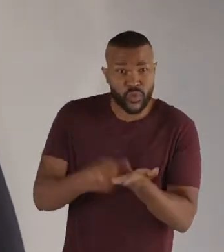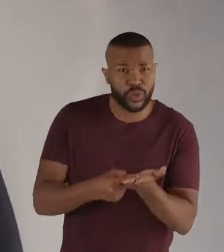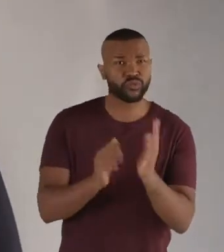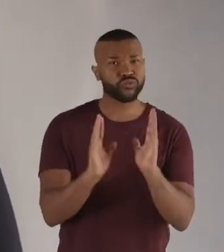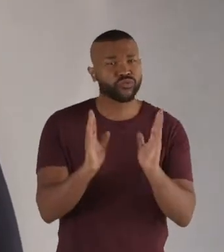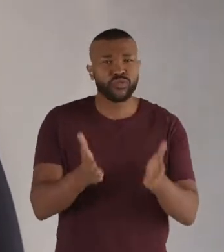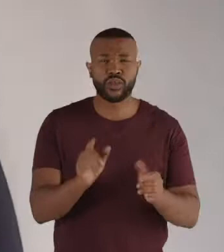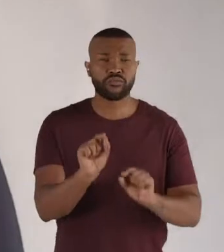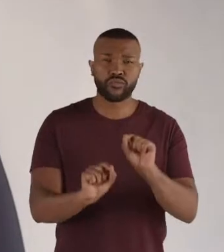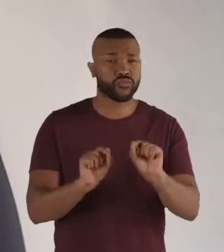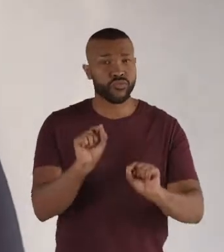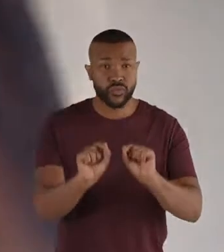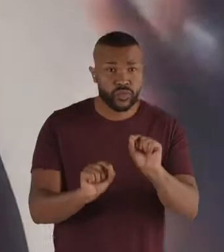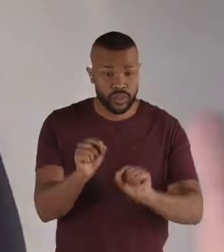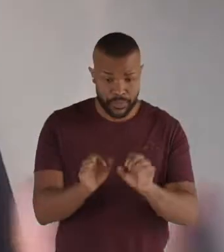tem sido